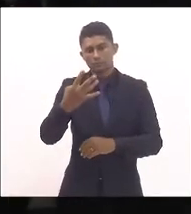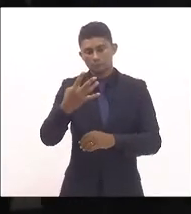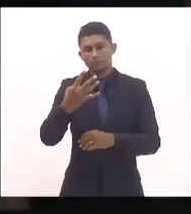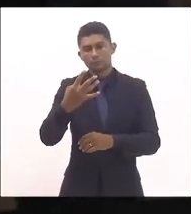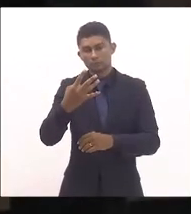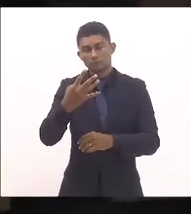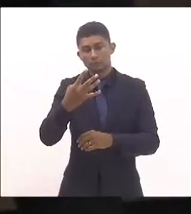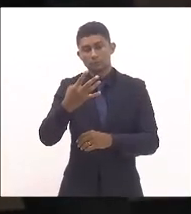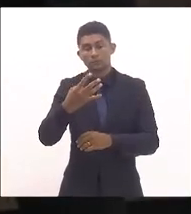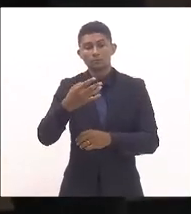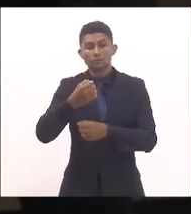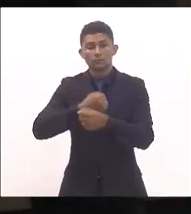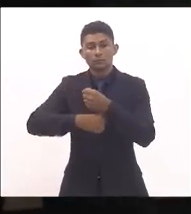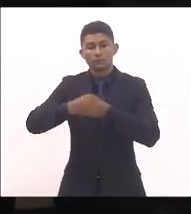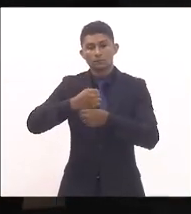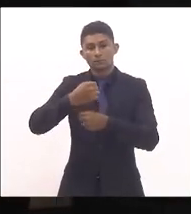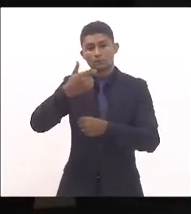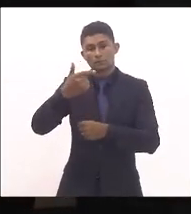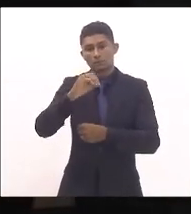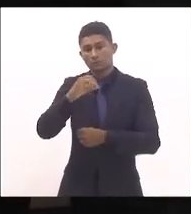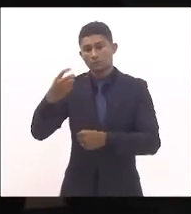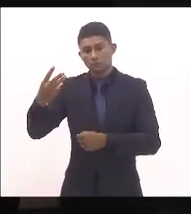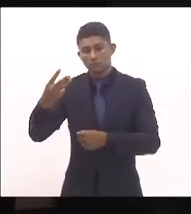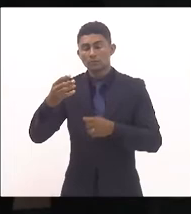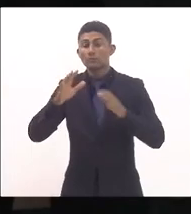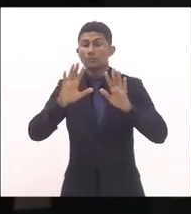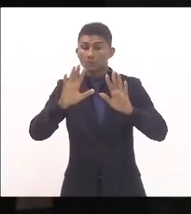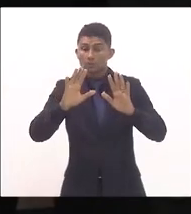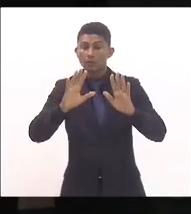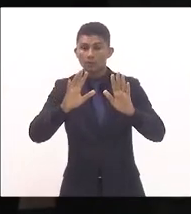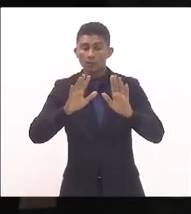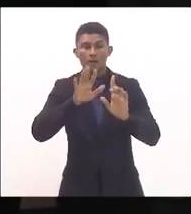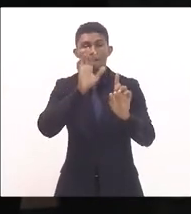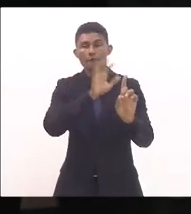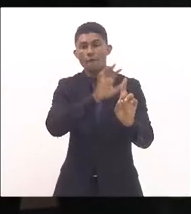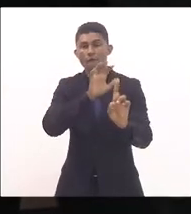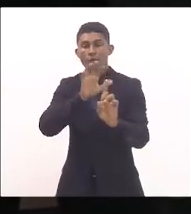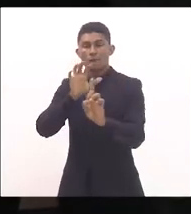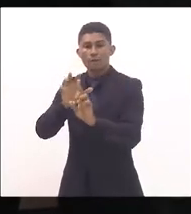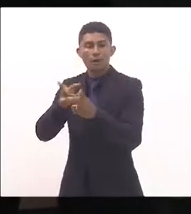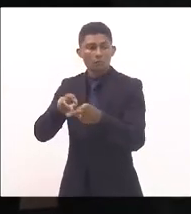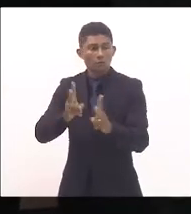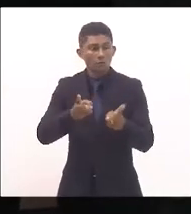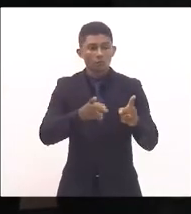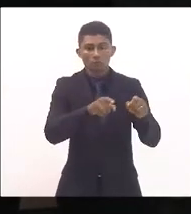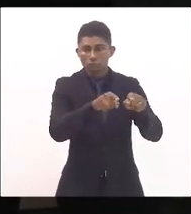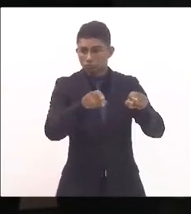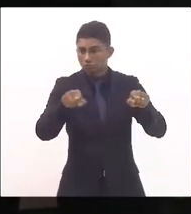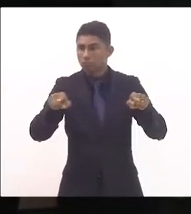48498/2003, mas preservou seus efeitos para os contribuintes